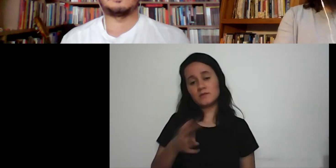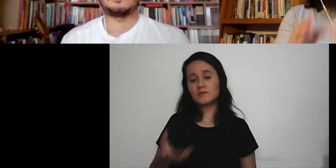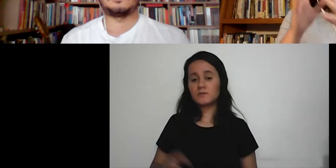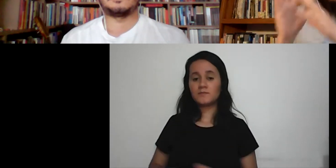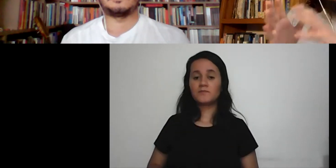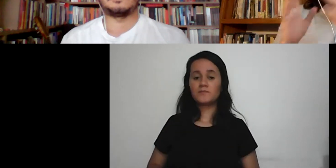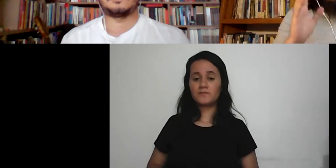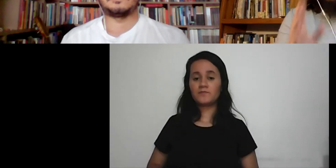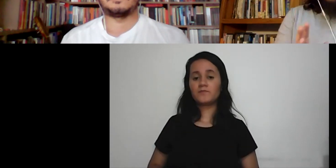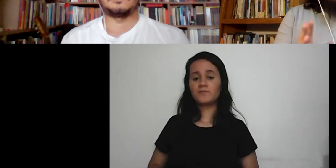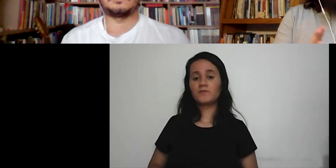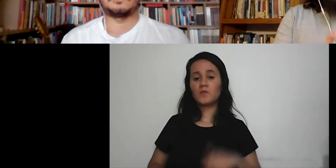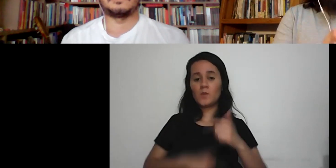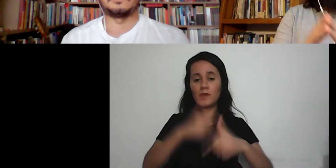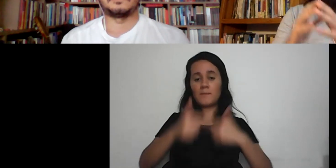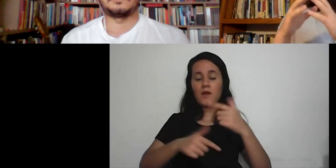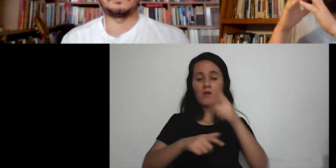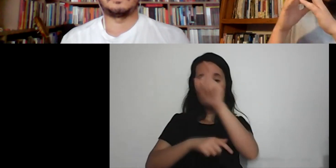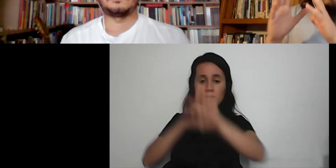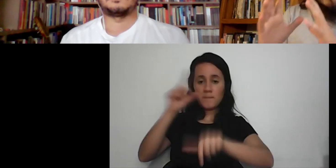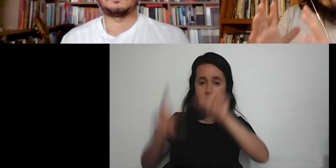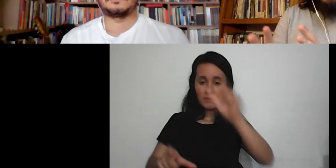trabalho das pessoas, né,